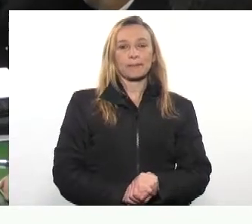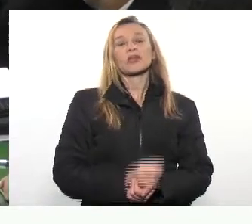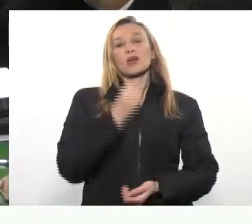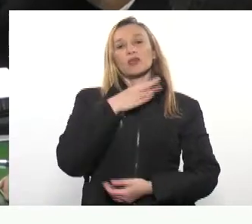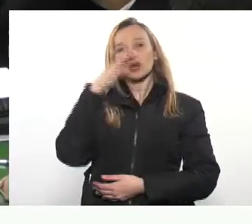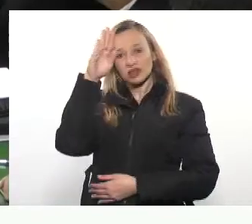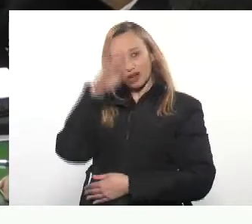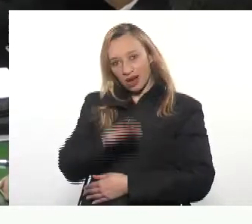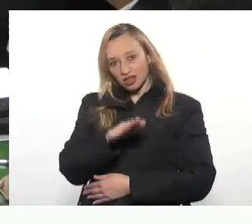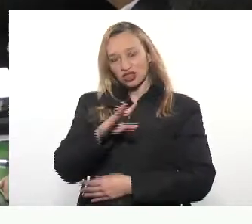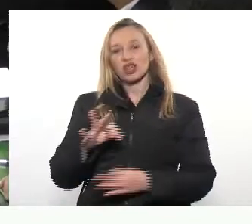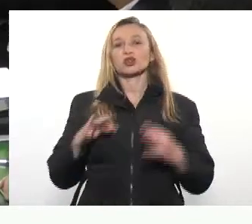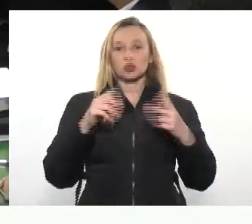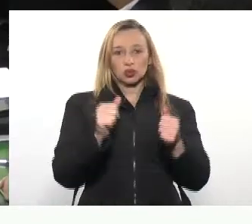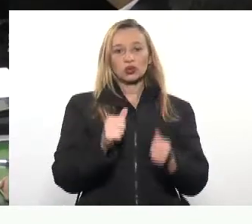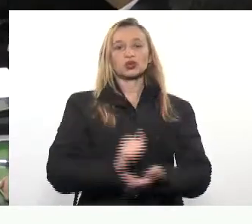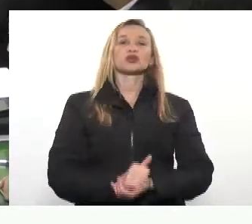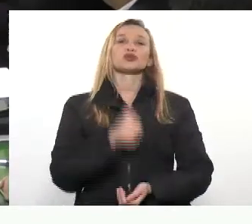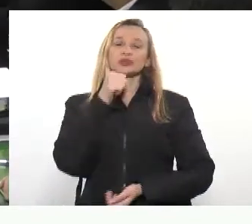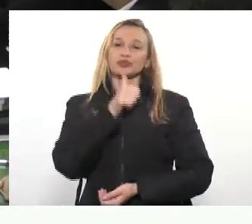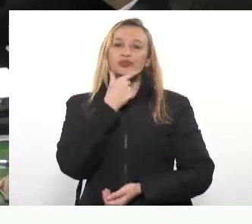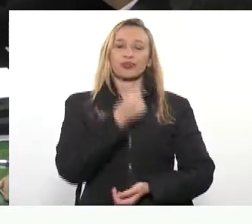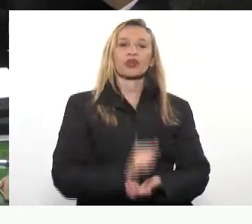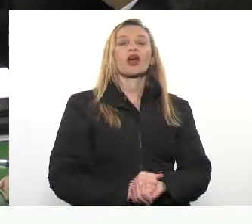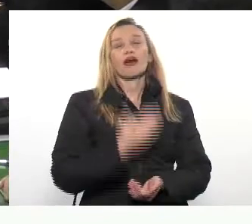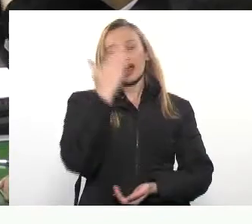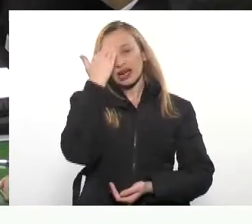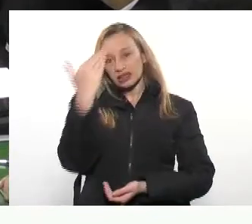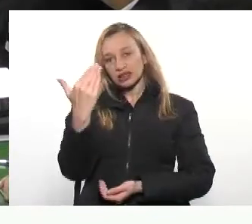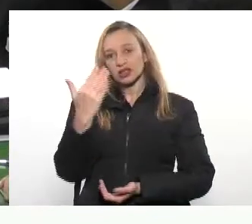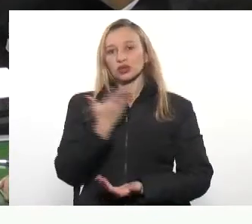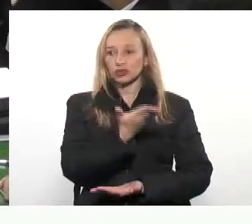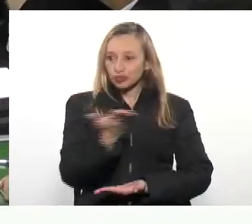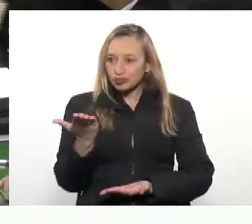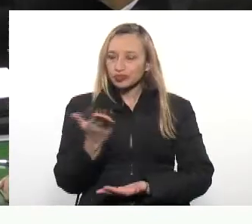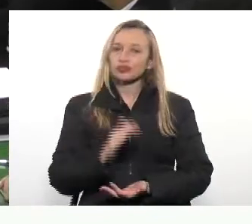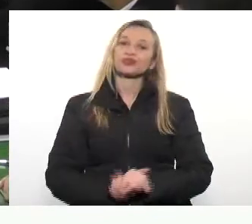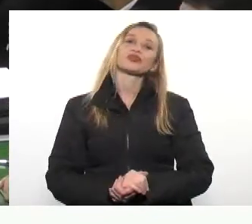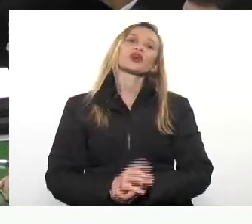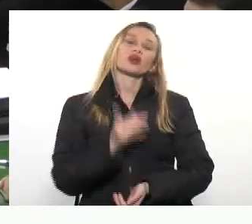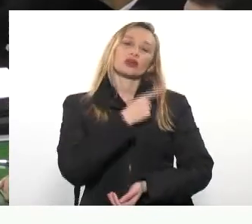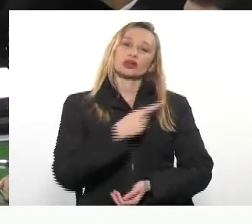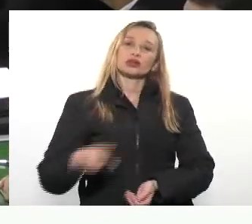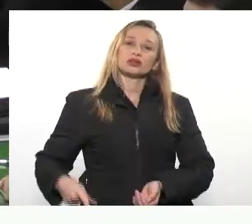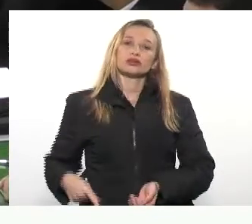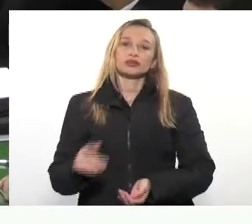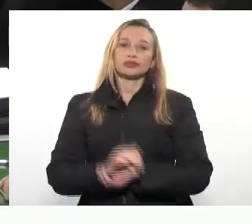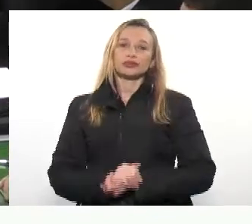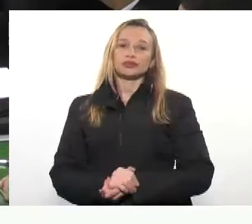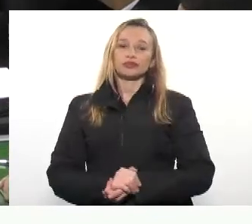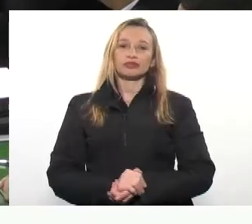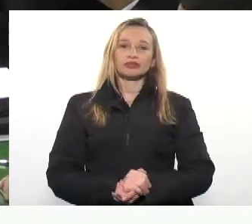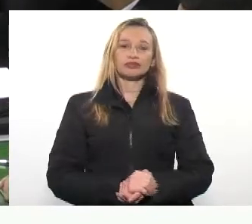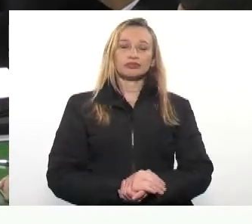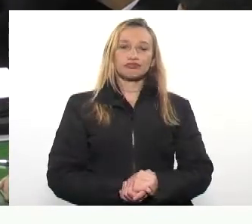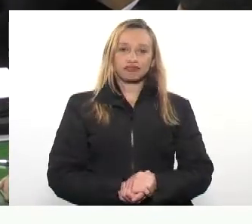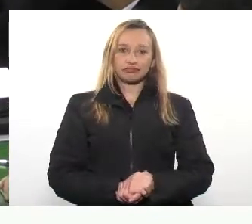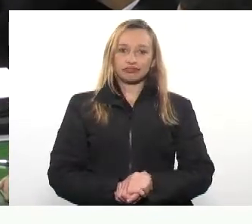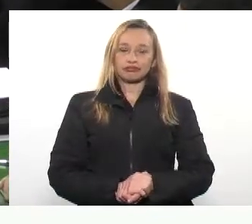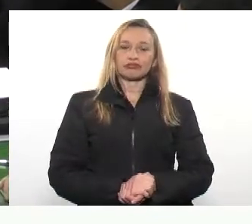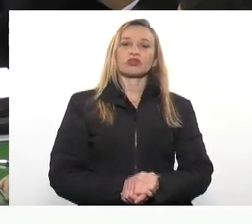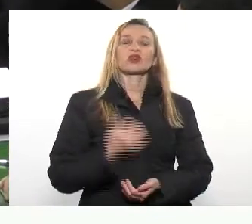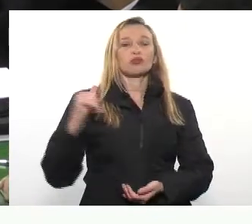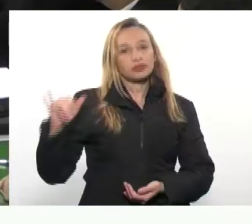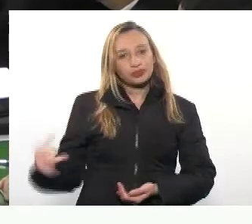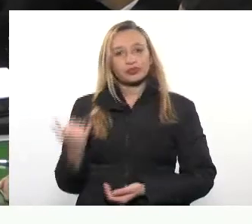Boa tarde a todos e todas. Quer dizer, agradeço aí, na pessoa do presidente, a presença e a